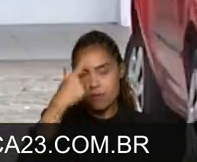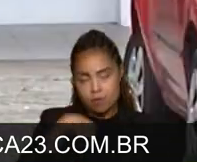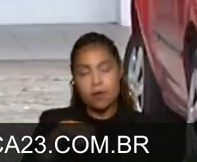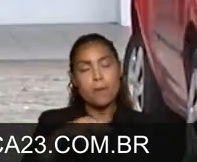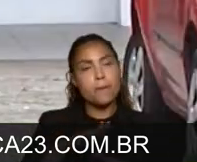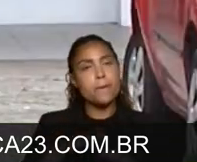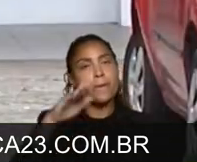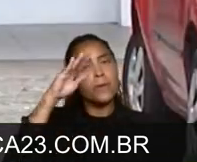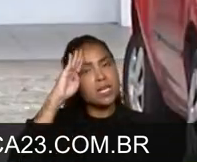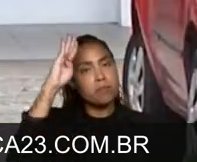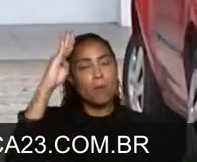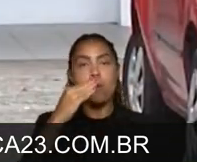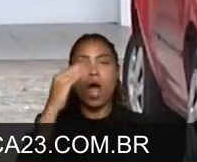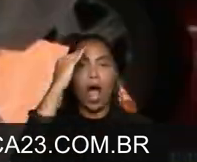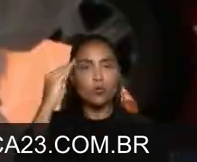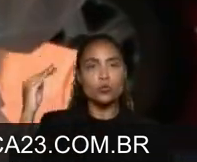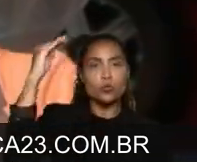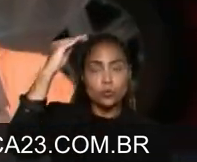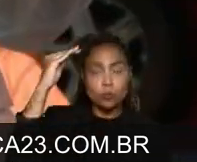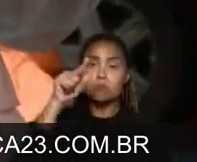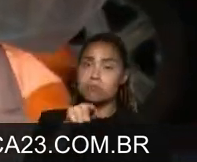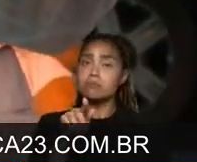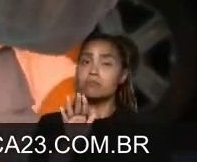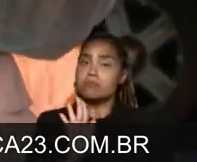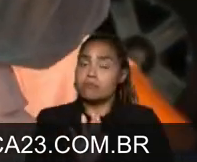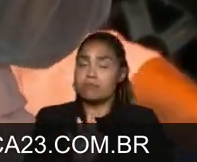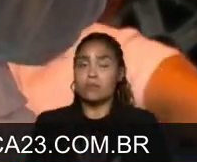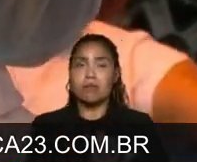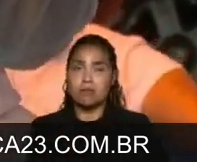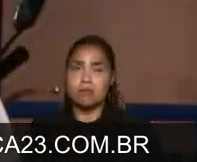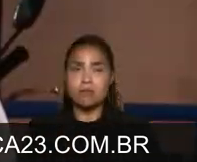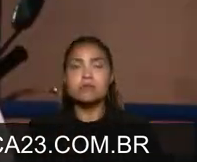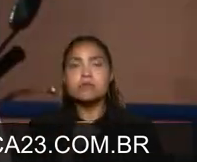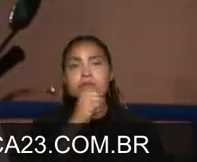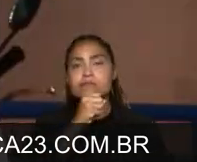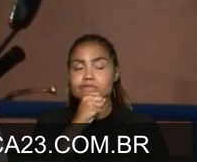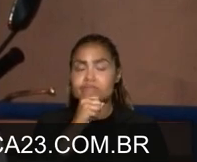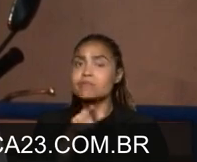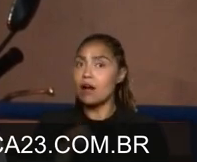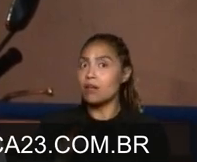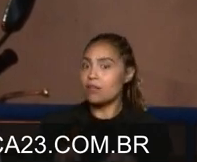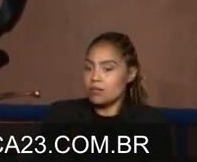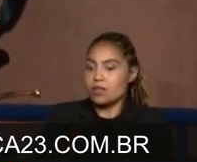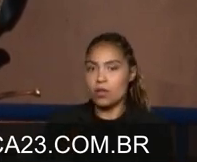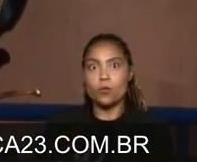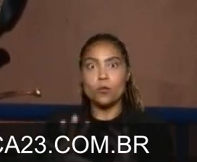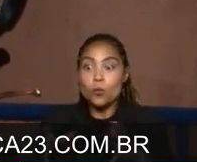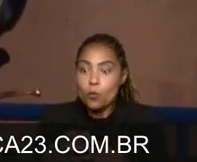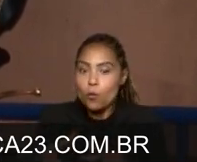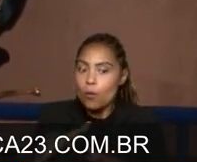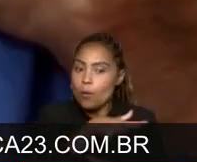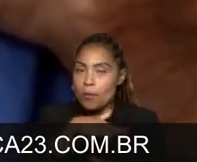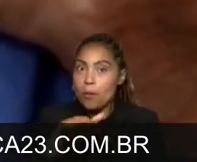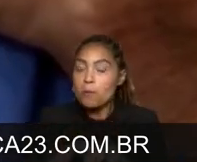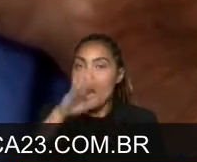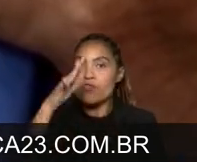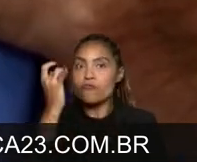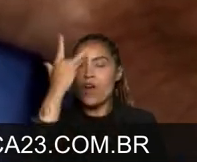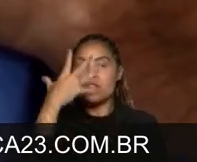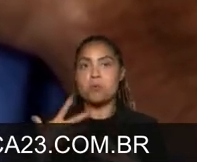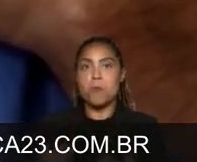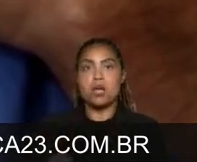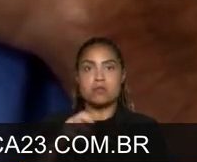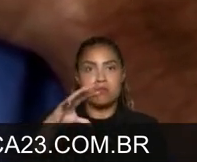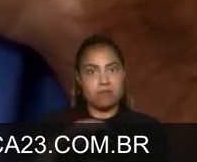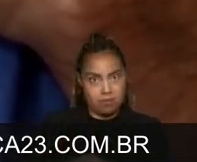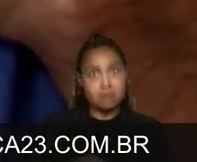adultos. Mas é preciso ter atenção com a proteção de crianças e idosos, já que são um grupo mais vulnerável a essas doenças. O Infogripe